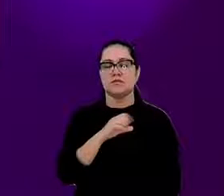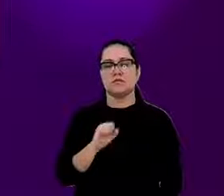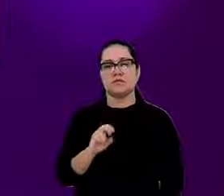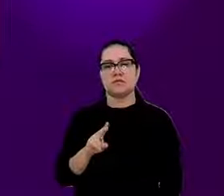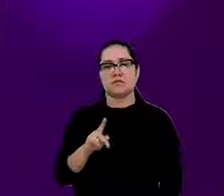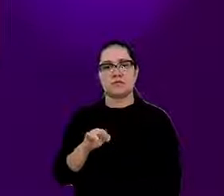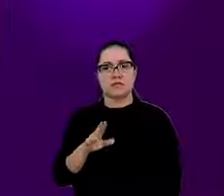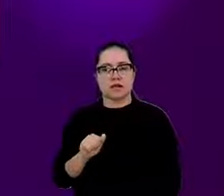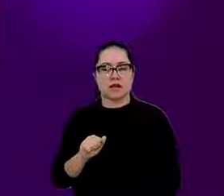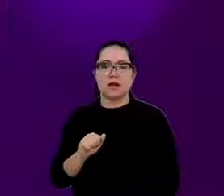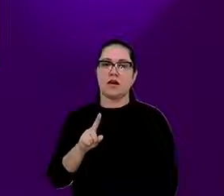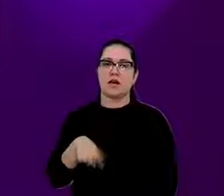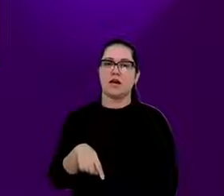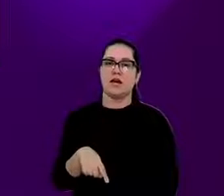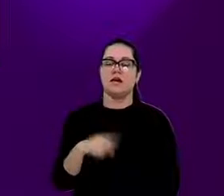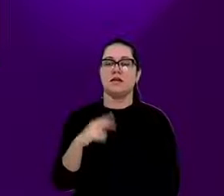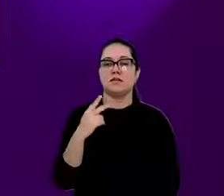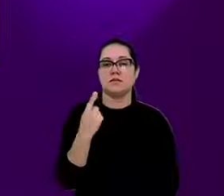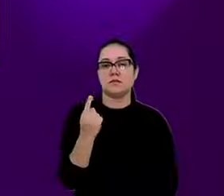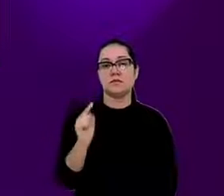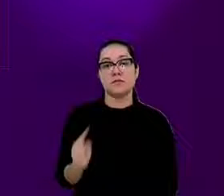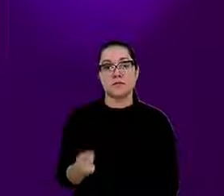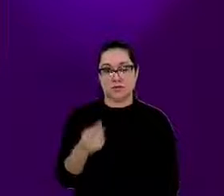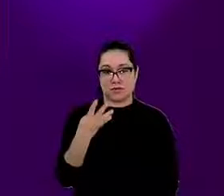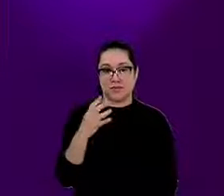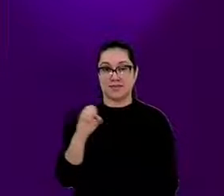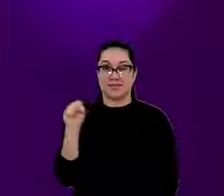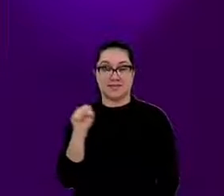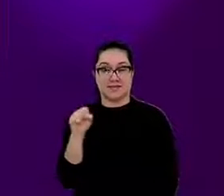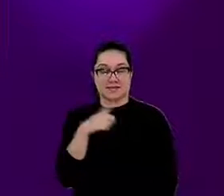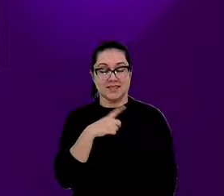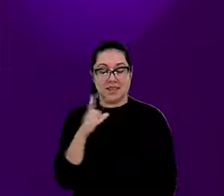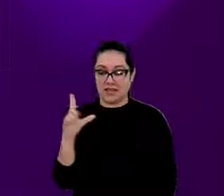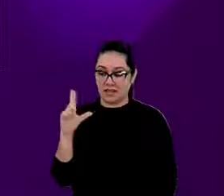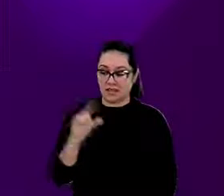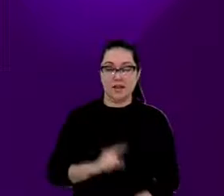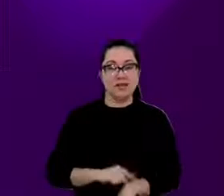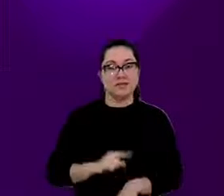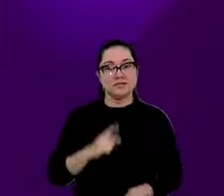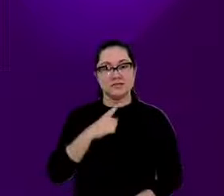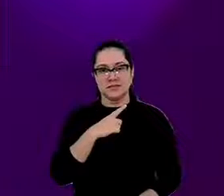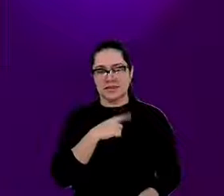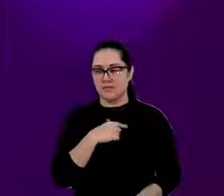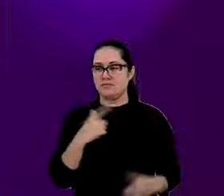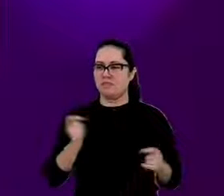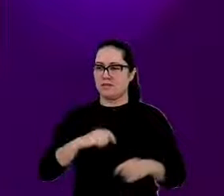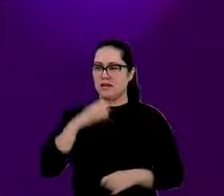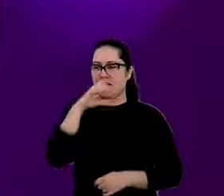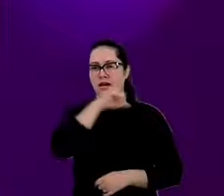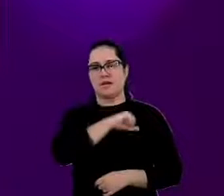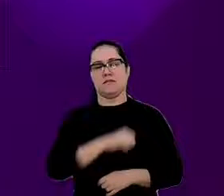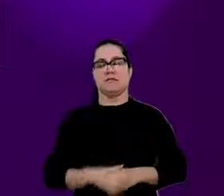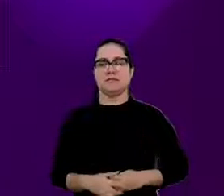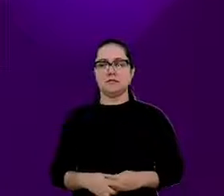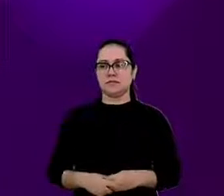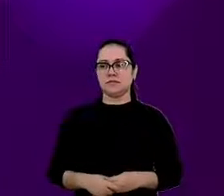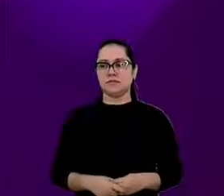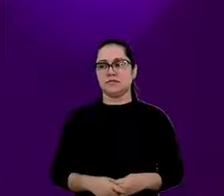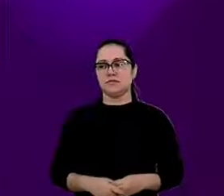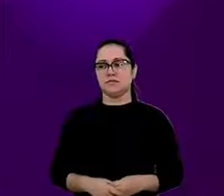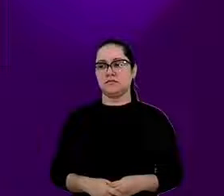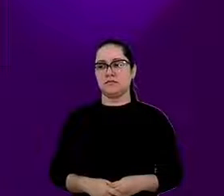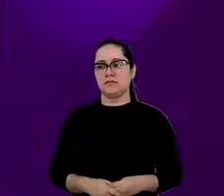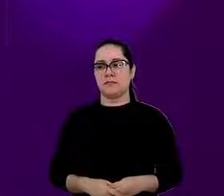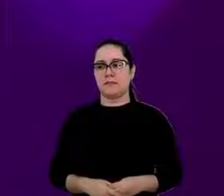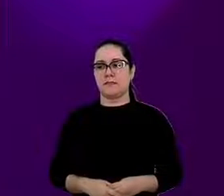minuto e 40 segundos, reduzindo muito o tempo de identificação dos pacientes com síndrome coronária aguda, principalmente quando a gente fala de supra. Mas não se limita